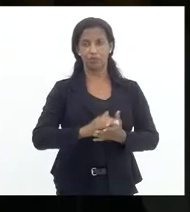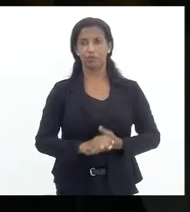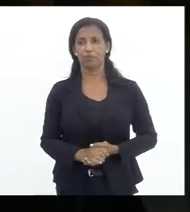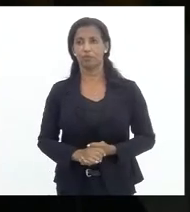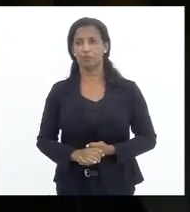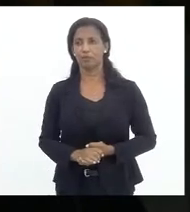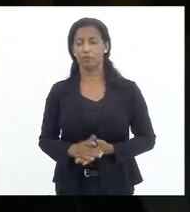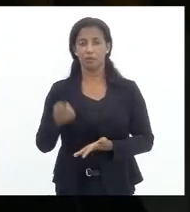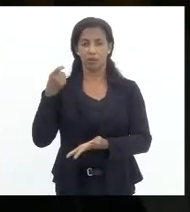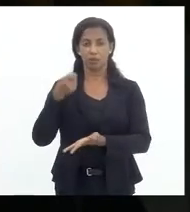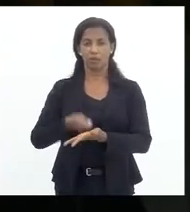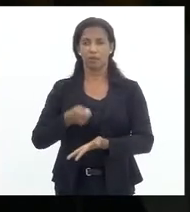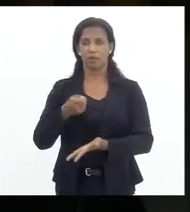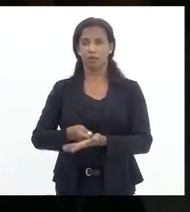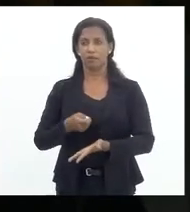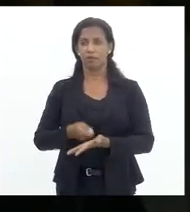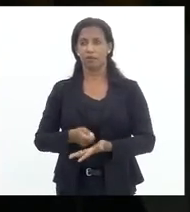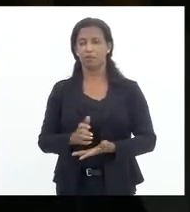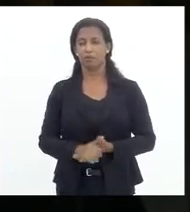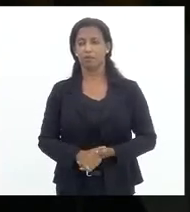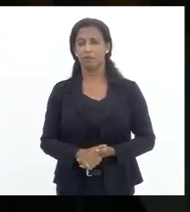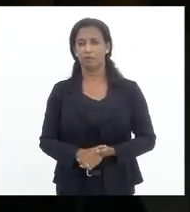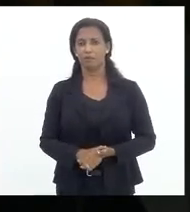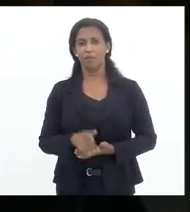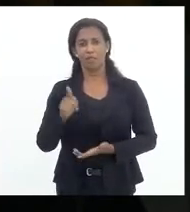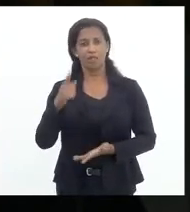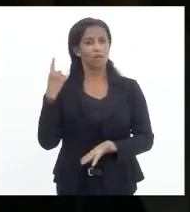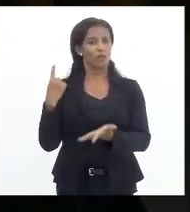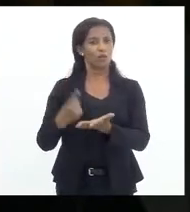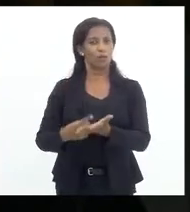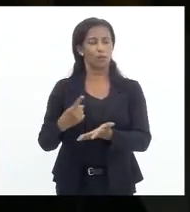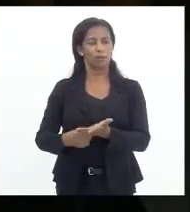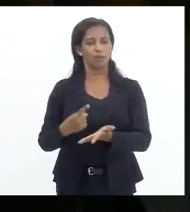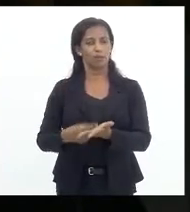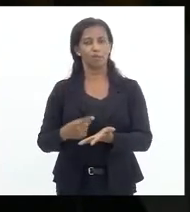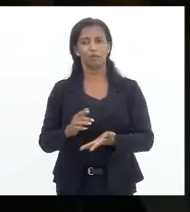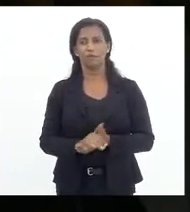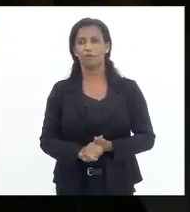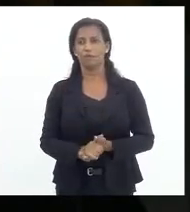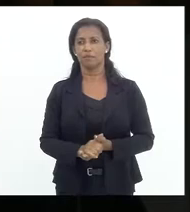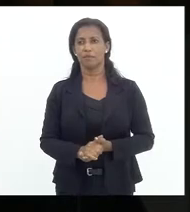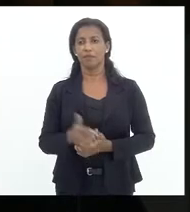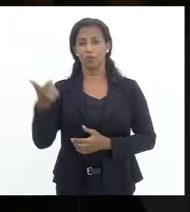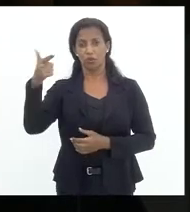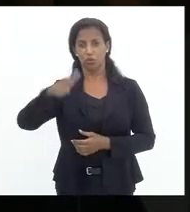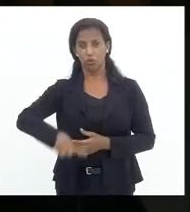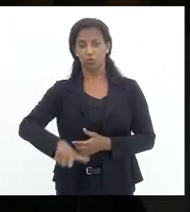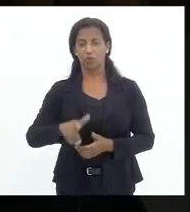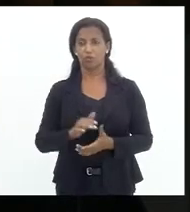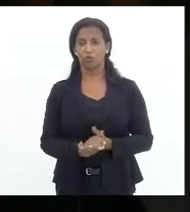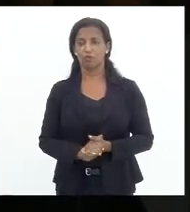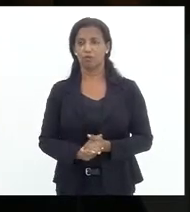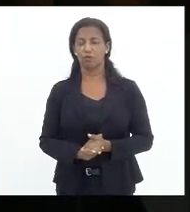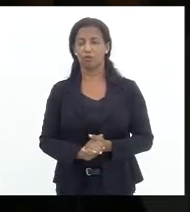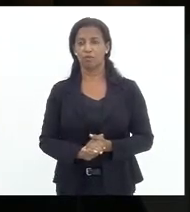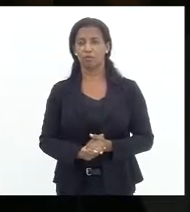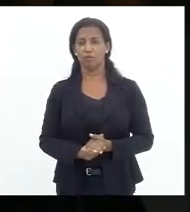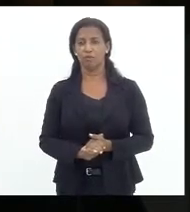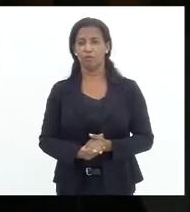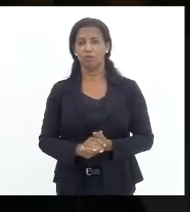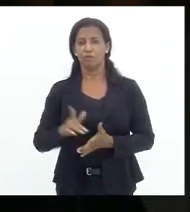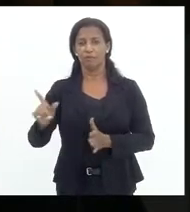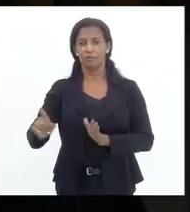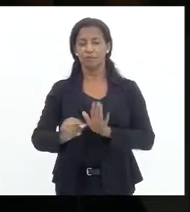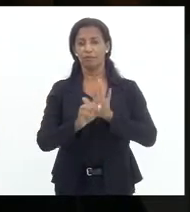para reafirmar esse compromisso e mais uma vez da destaque